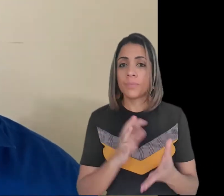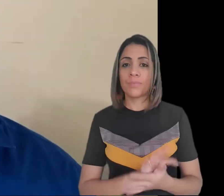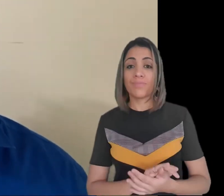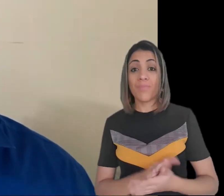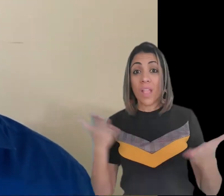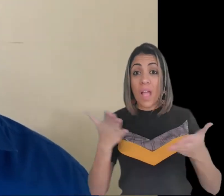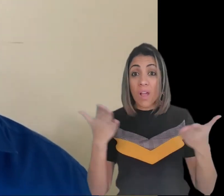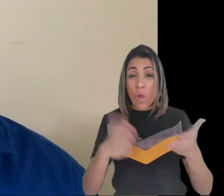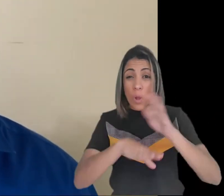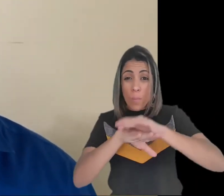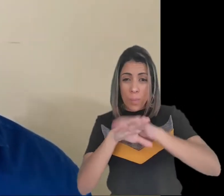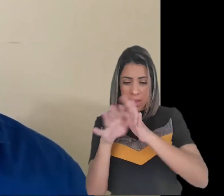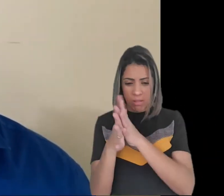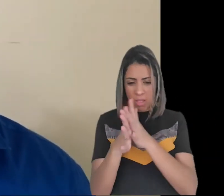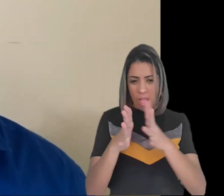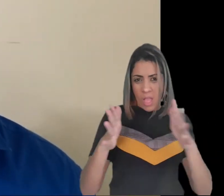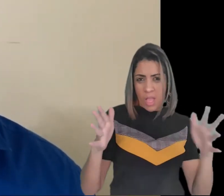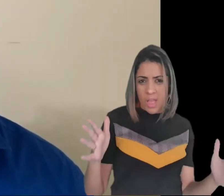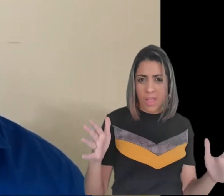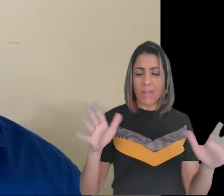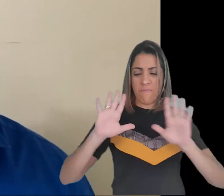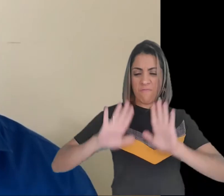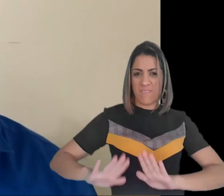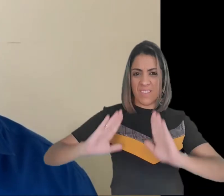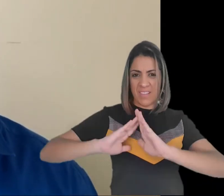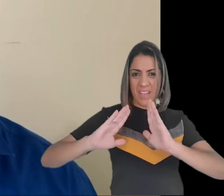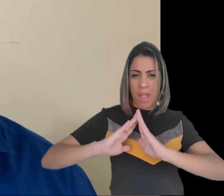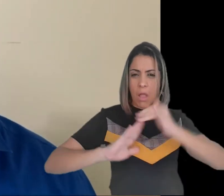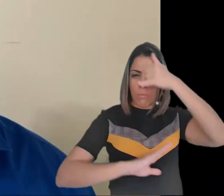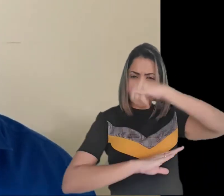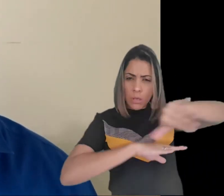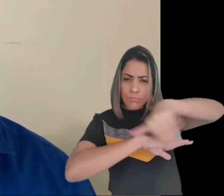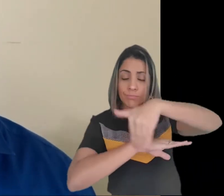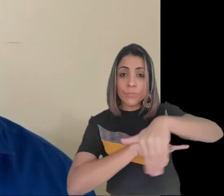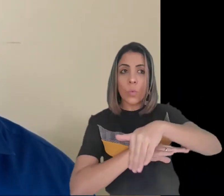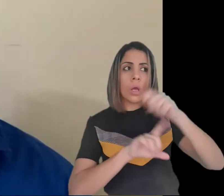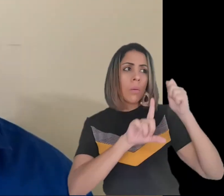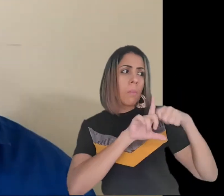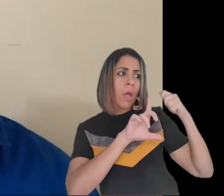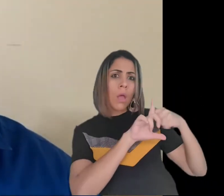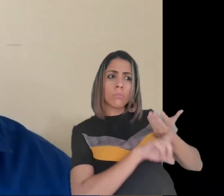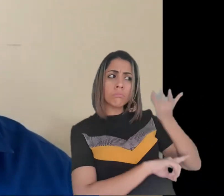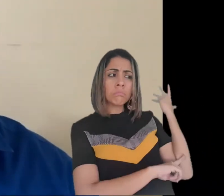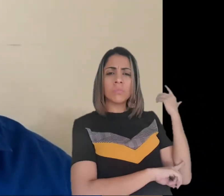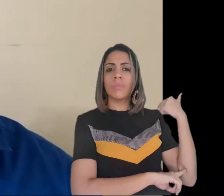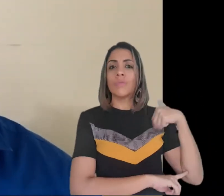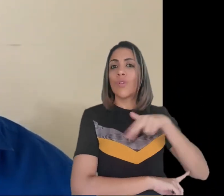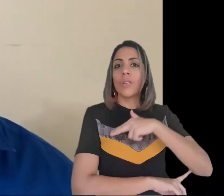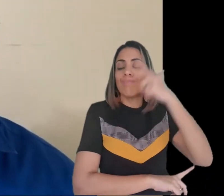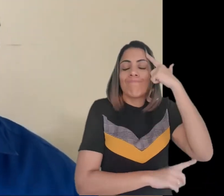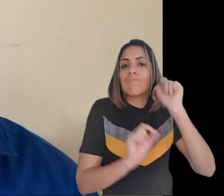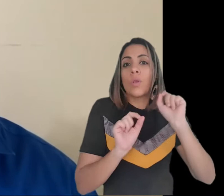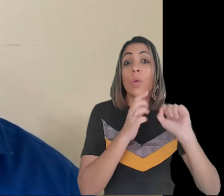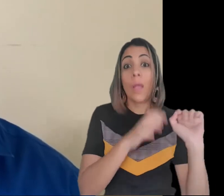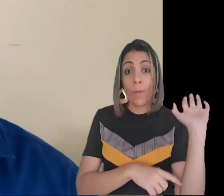Principalmente agora, nessa época de pandemia, situação que há alguns meses seria inimaginável. Então, estamos